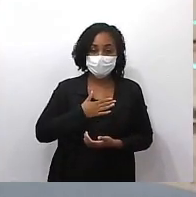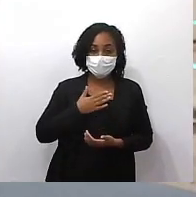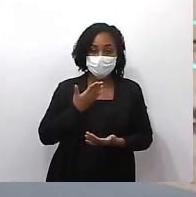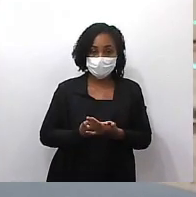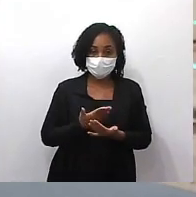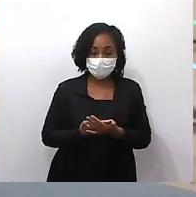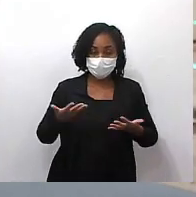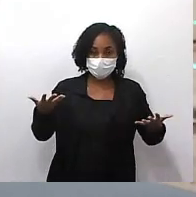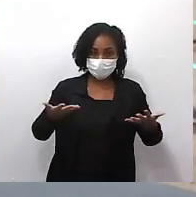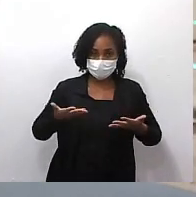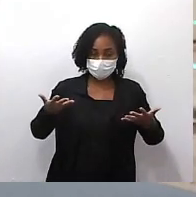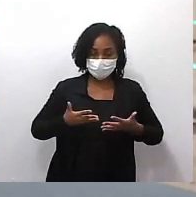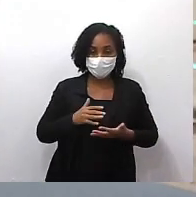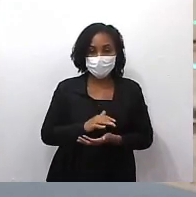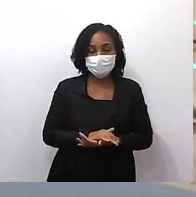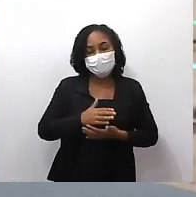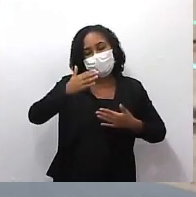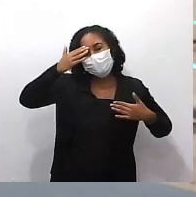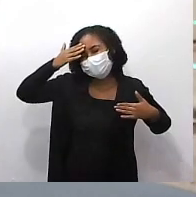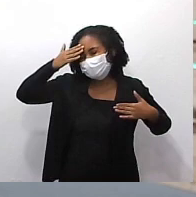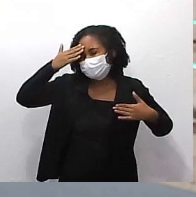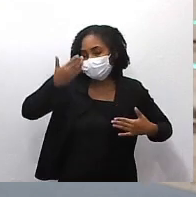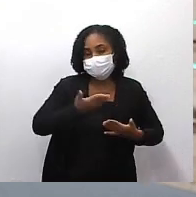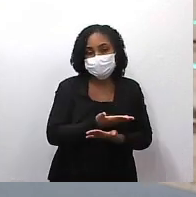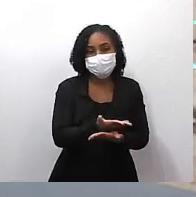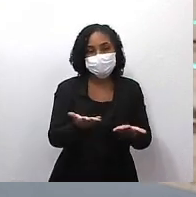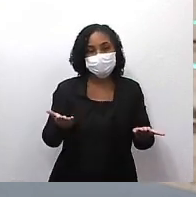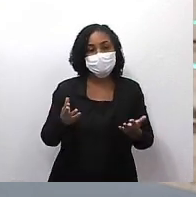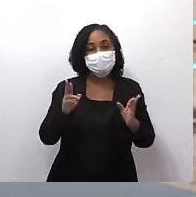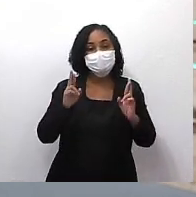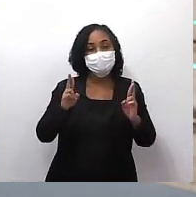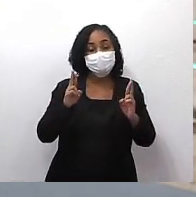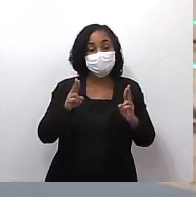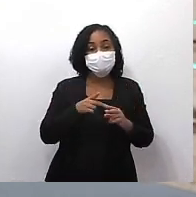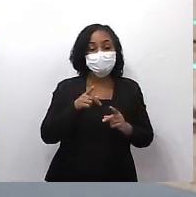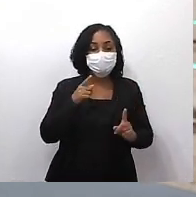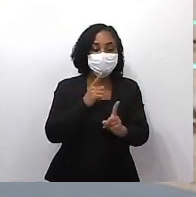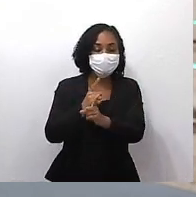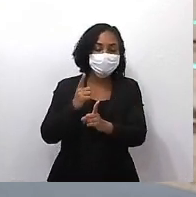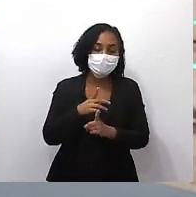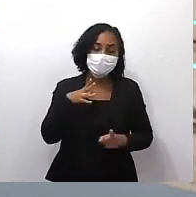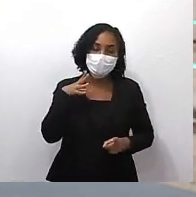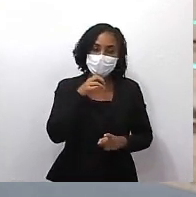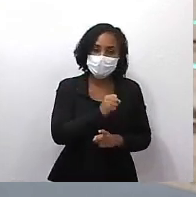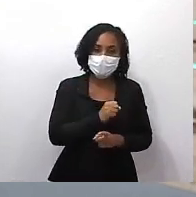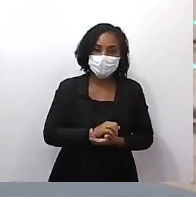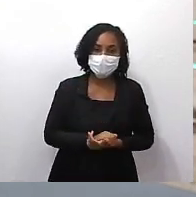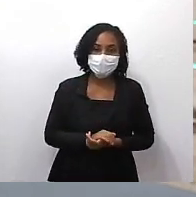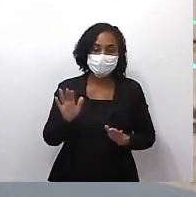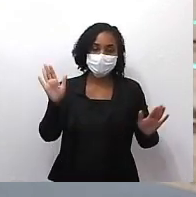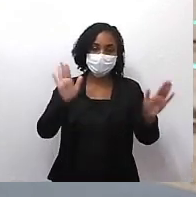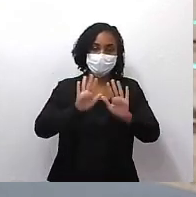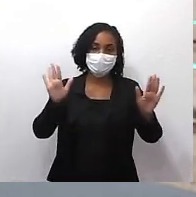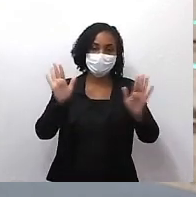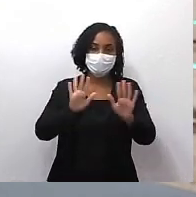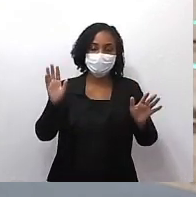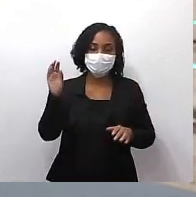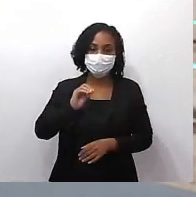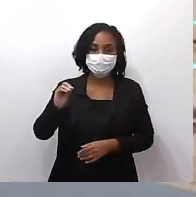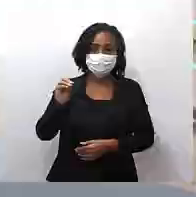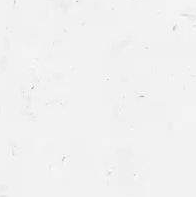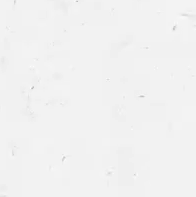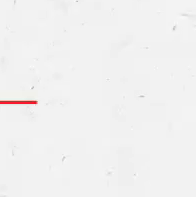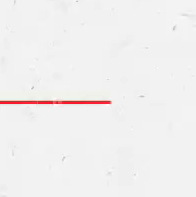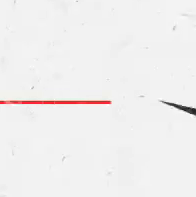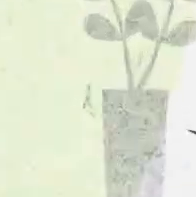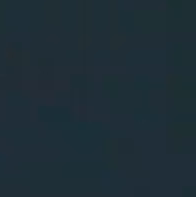de hoje, tá? Eu agradeço a todos, desejo assim que a gente se encontre o mais rápido possível. Até logo e tchau!